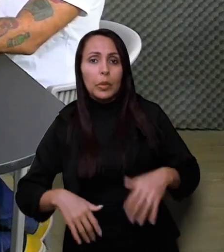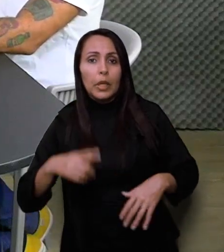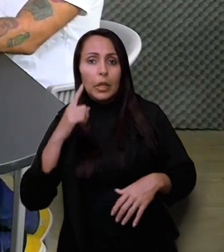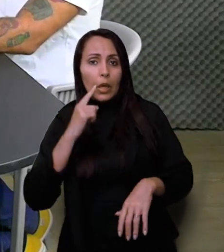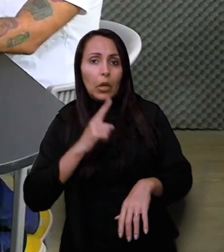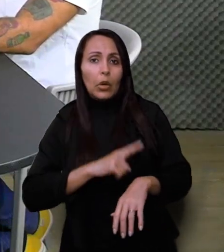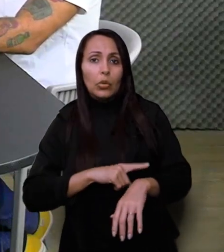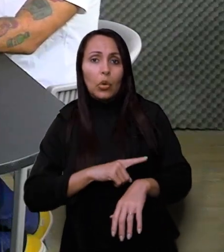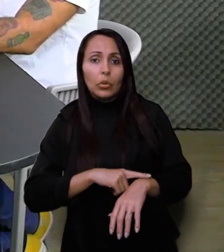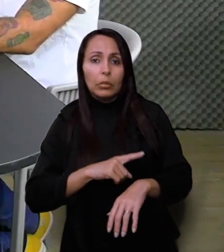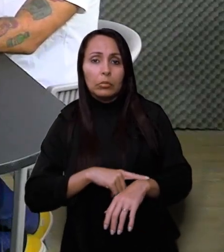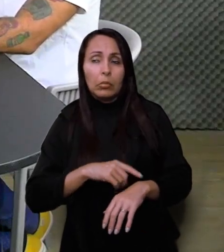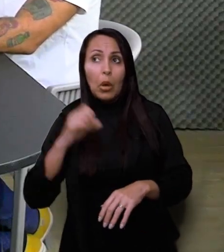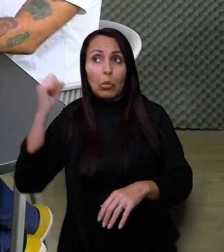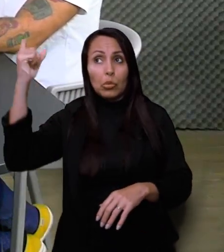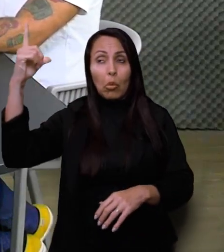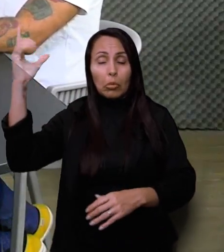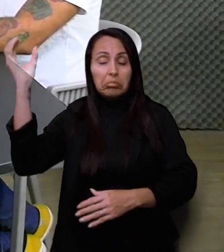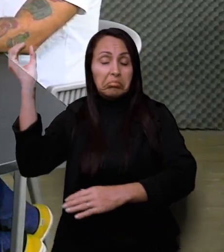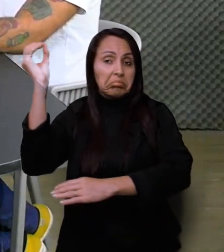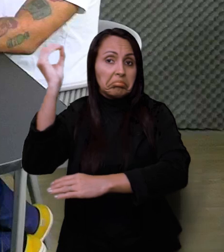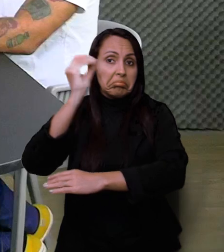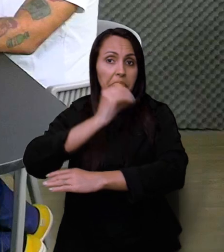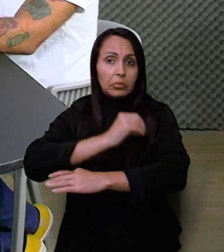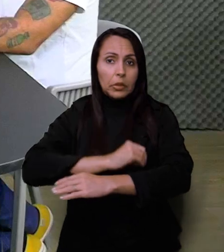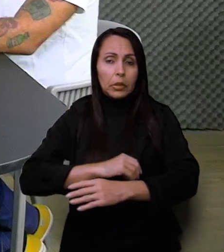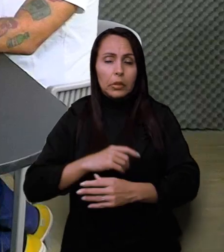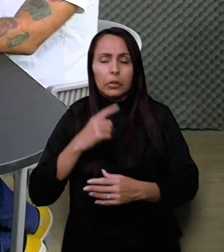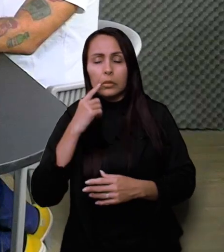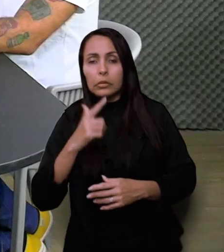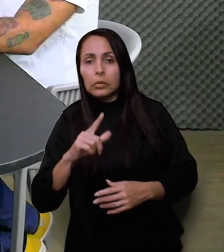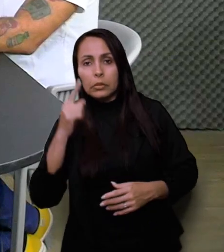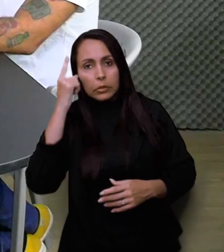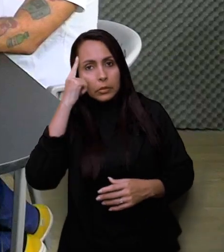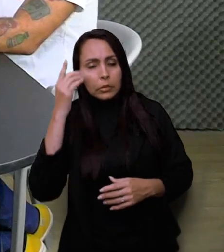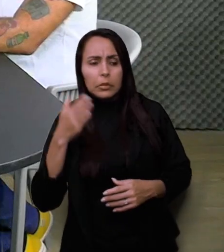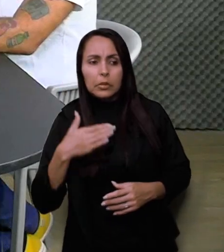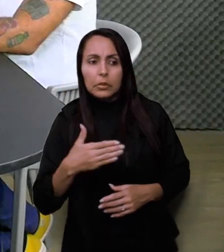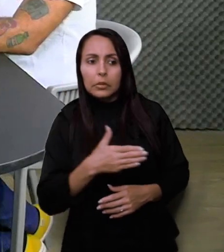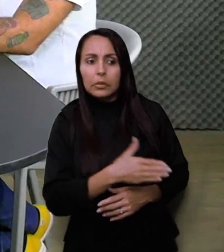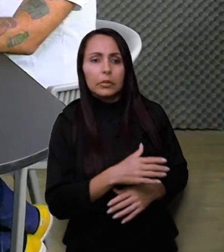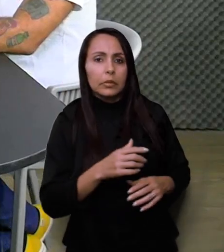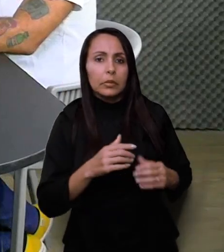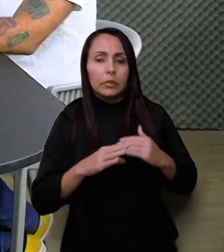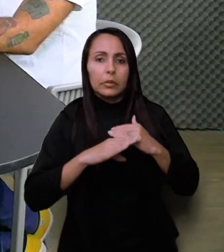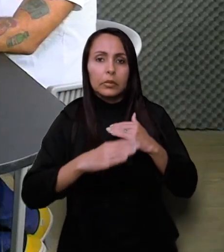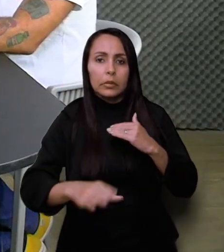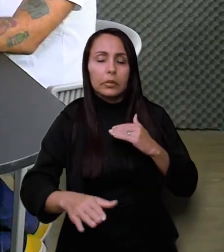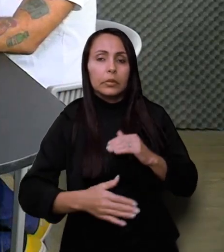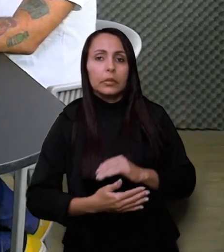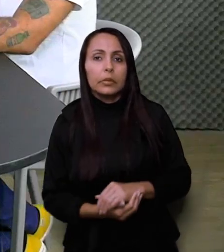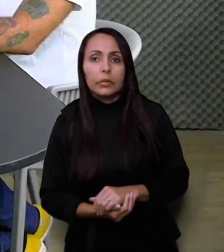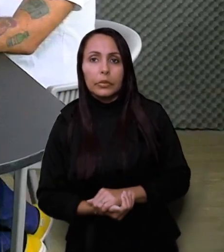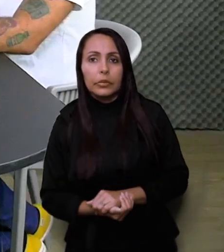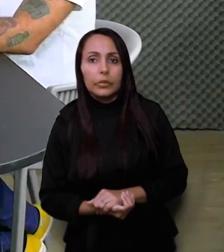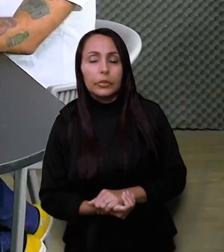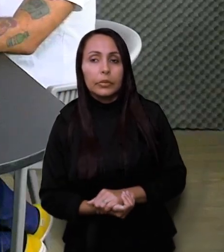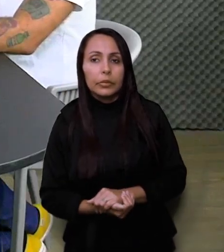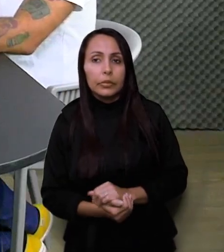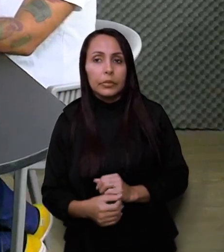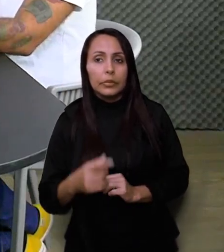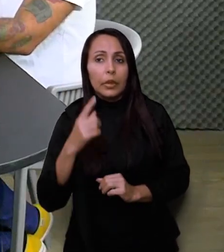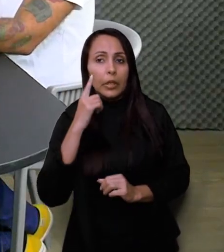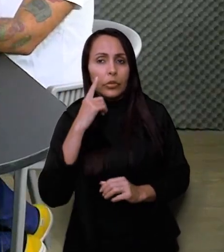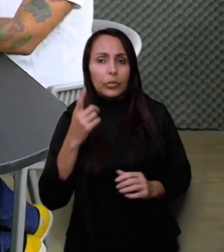tem mais sol para quem Isso. tá na praia, né? É. Mas eu não tinha pensado no mar mesmo, nos peixes. Eu fico imaginando um feriadão, se fosse a nossa casa, né? É Um claro.